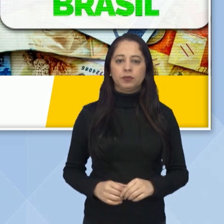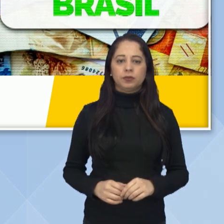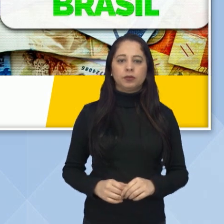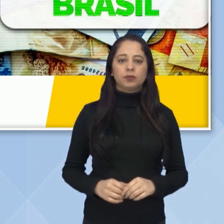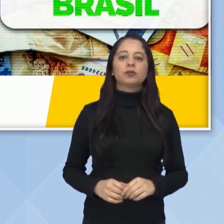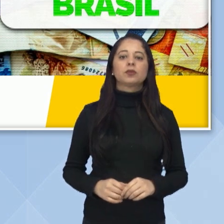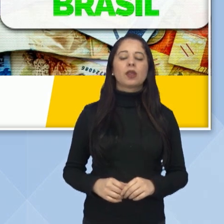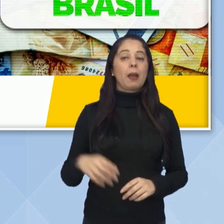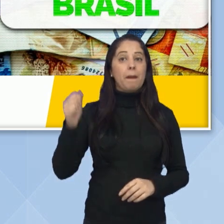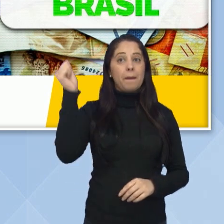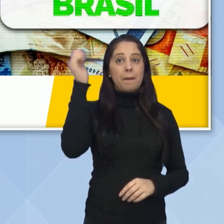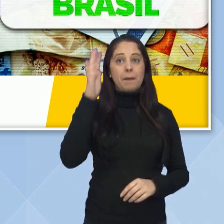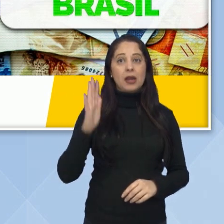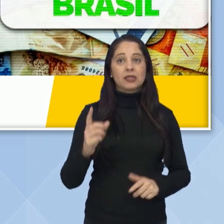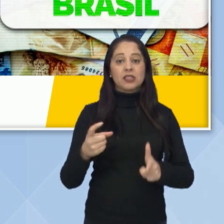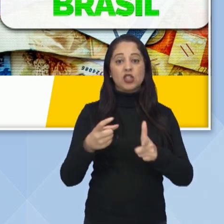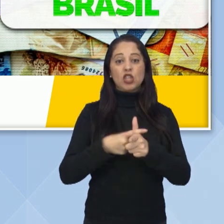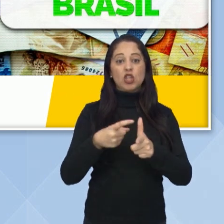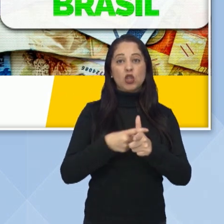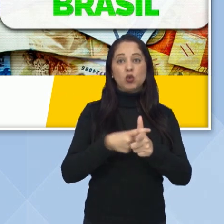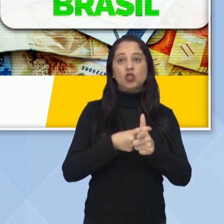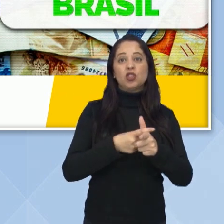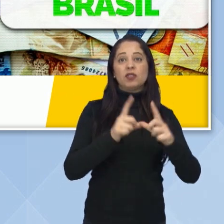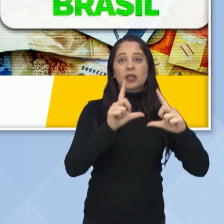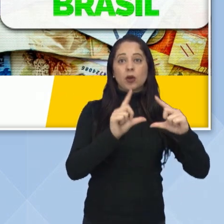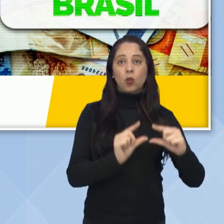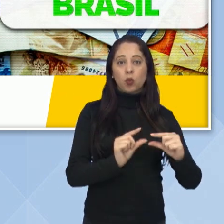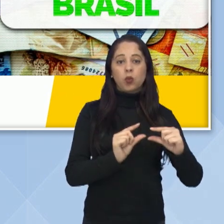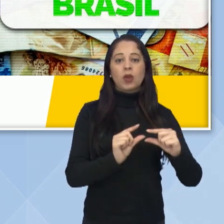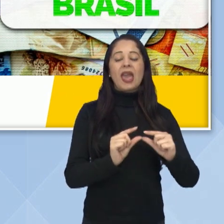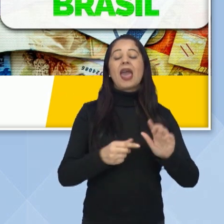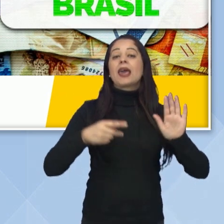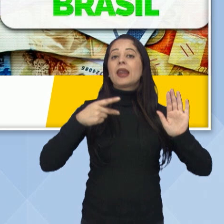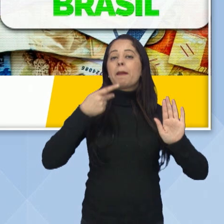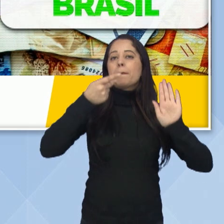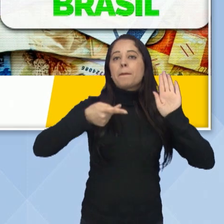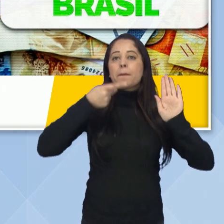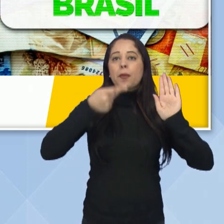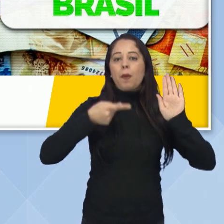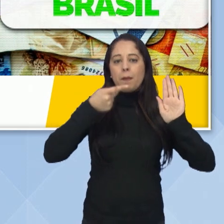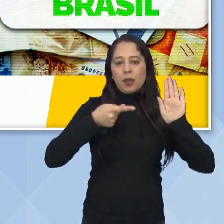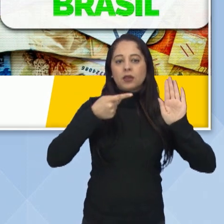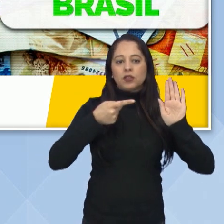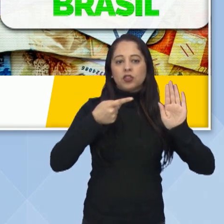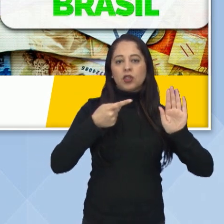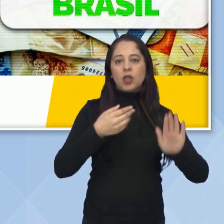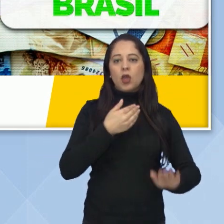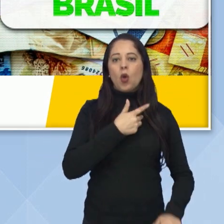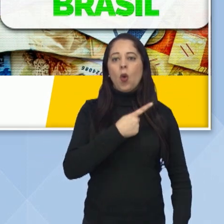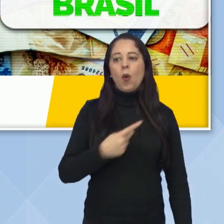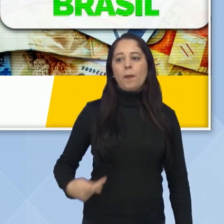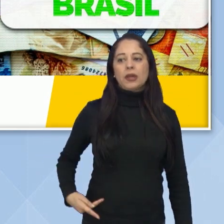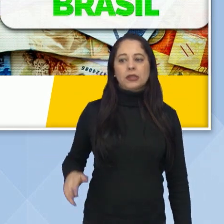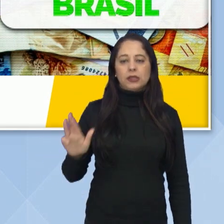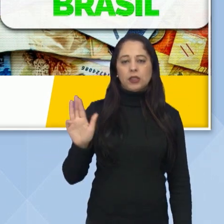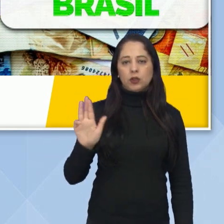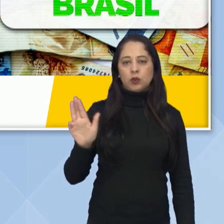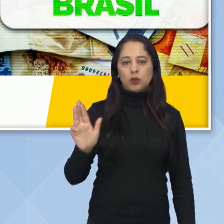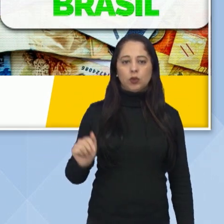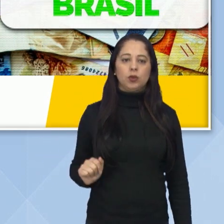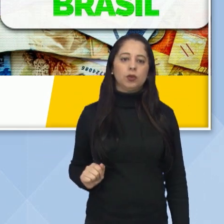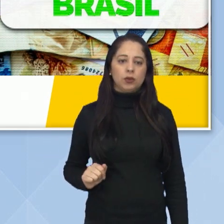Desenrola Brasil é um compromisso da campanha do governo Lula que virou uma realidade.